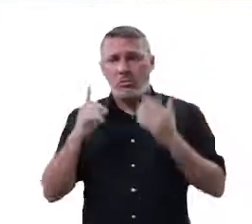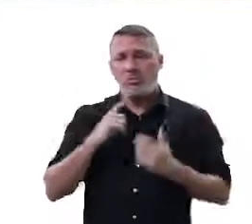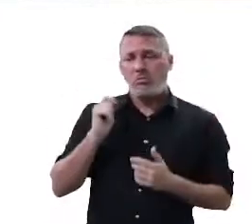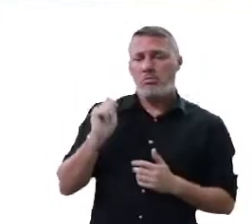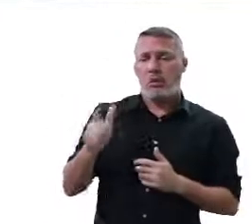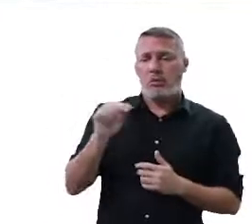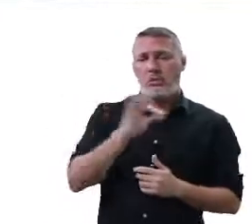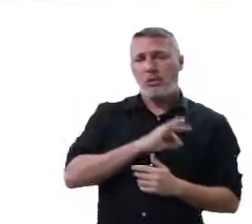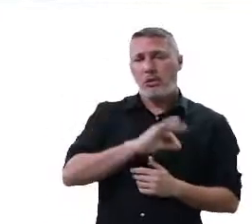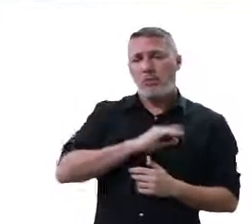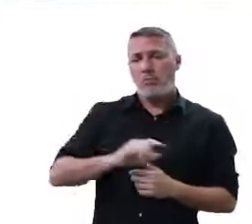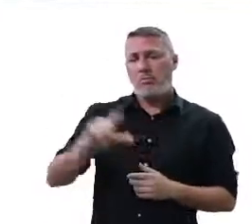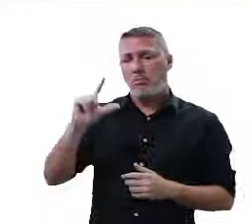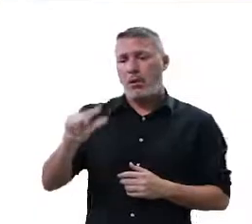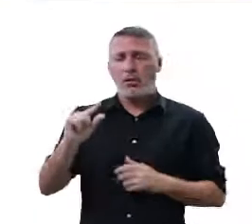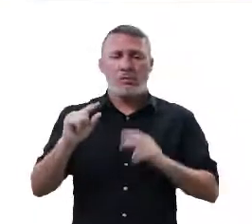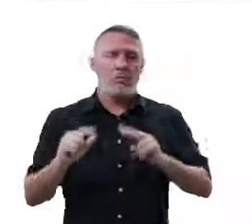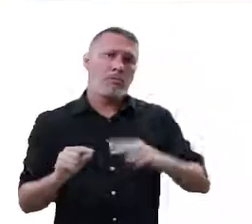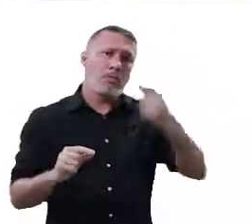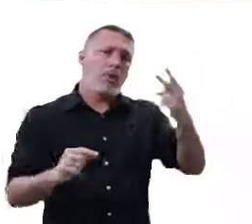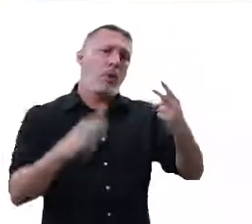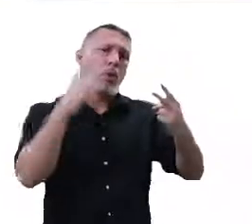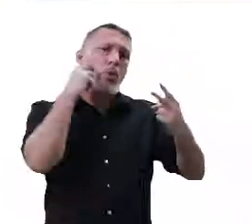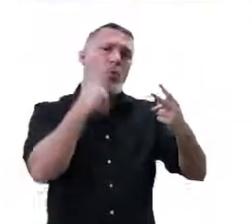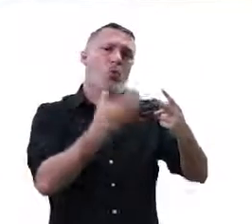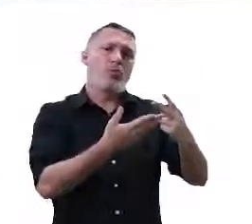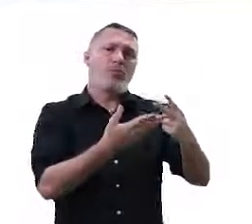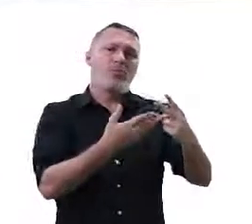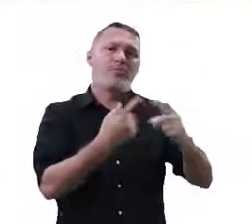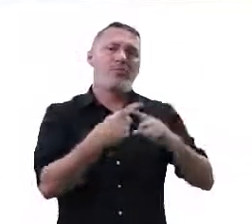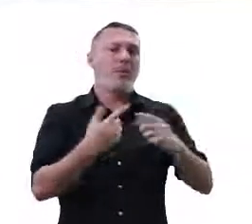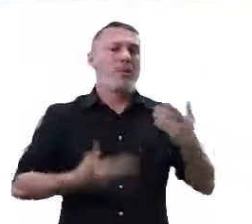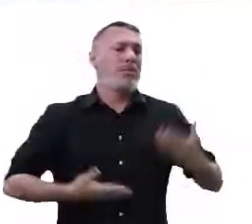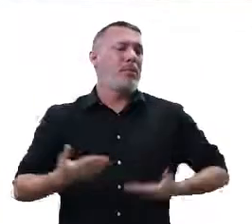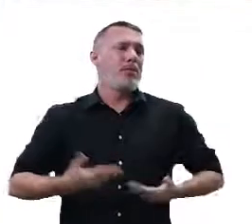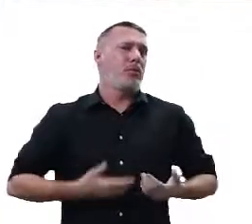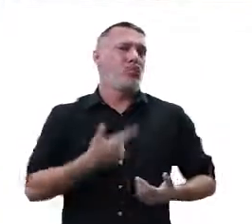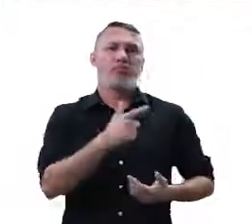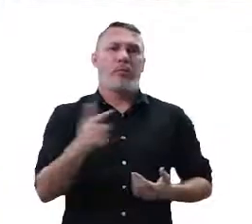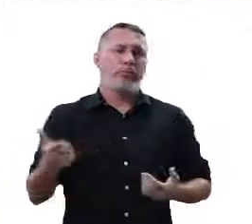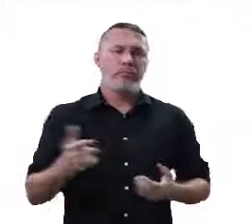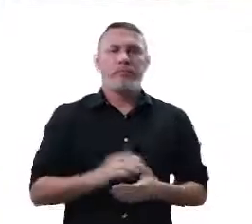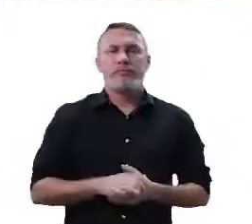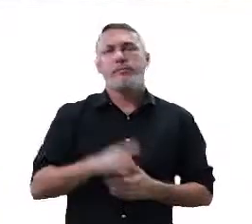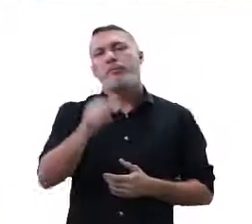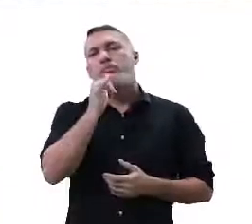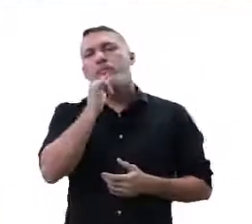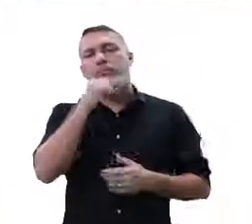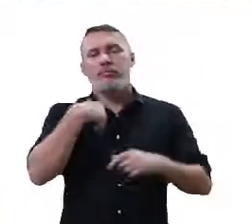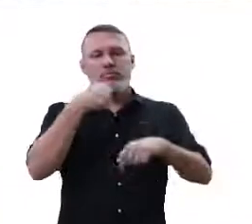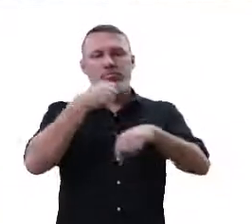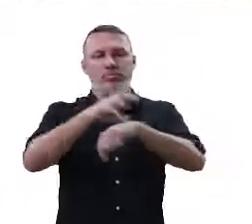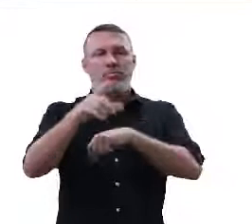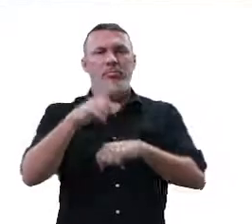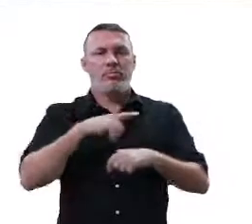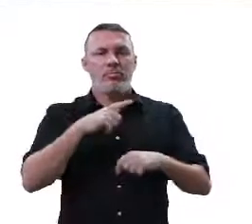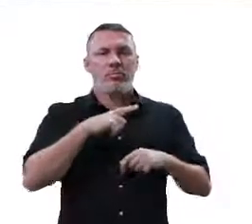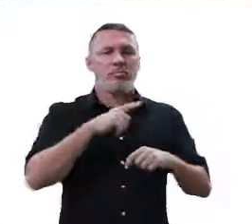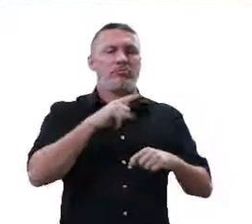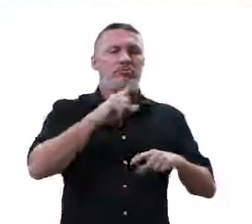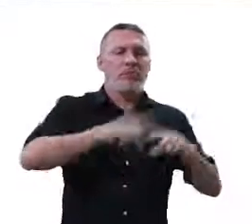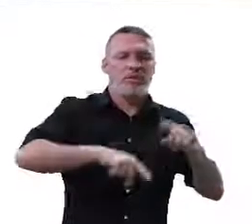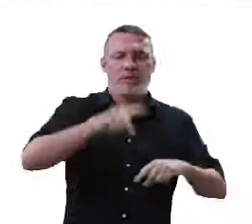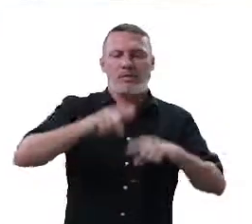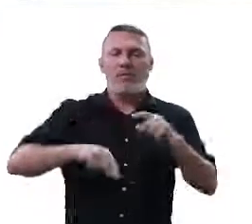tempo necessário para o pagamento do salário e maximizar o lucro. Então, por exemplo, digamos que eu tenho uma linha